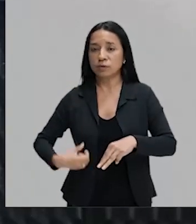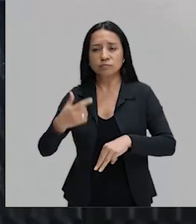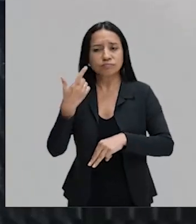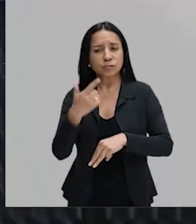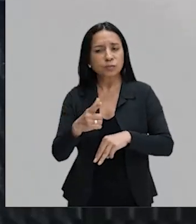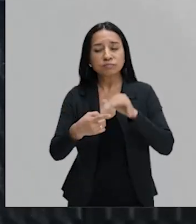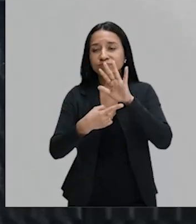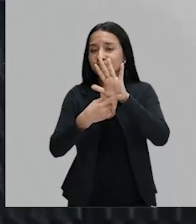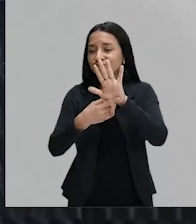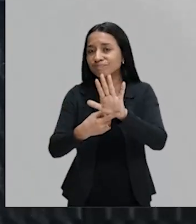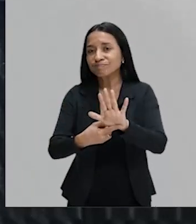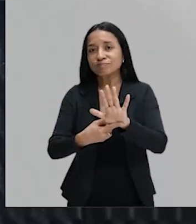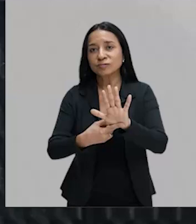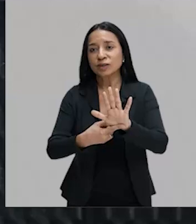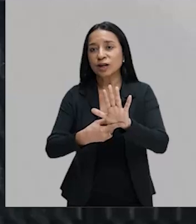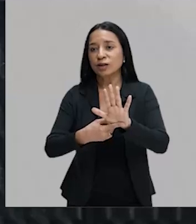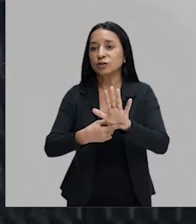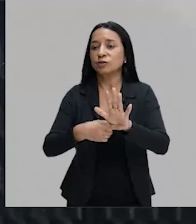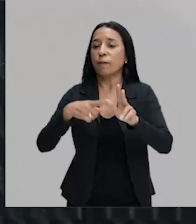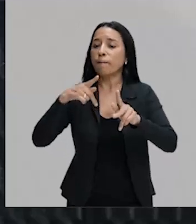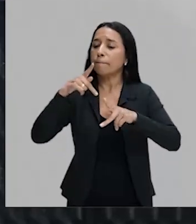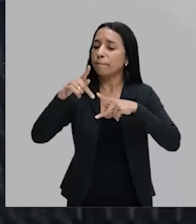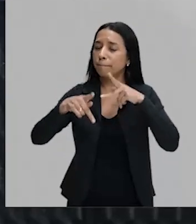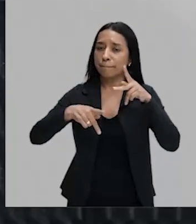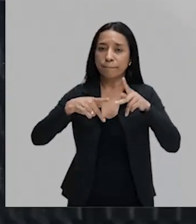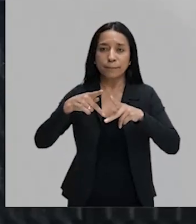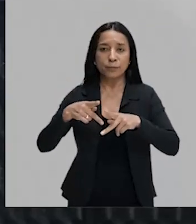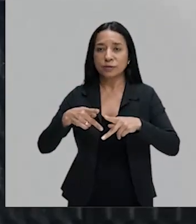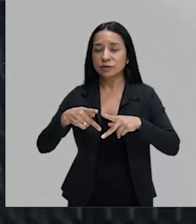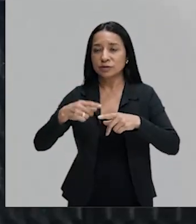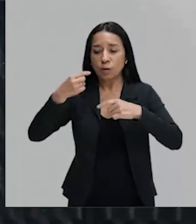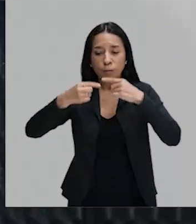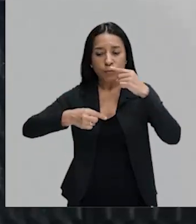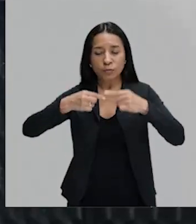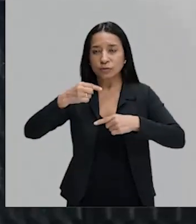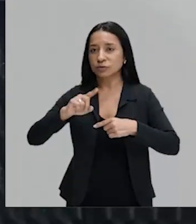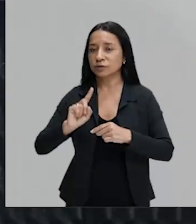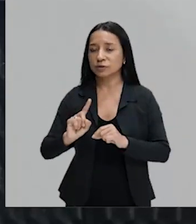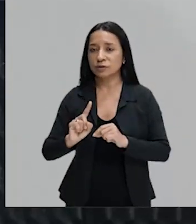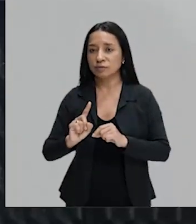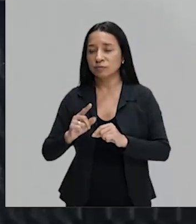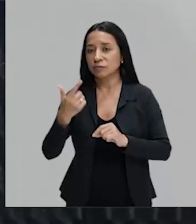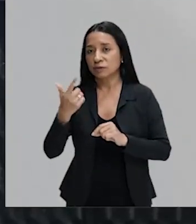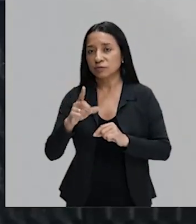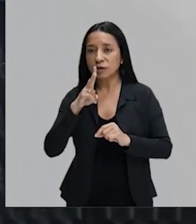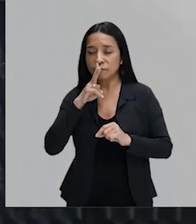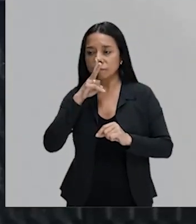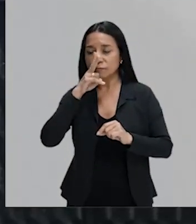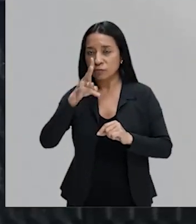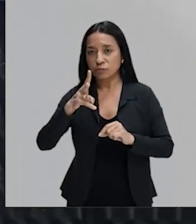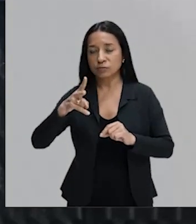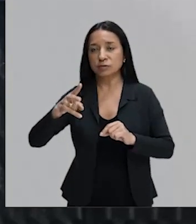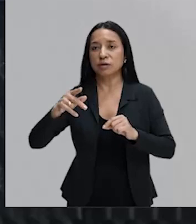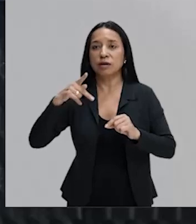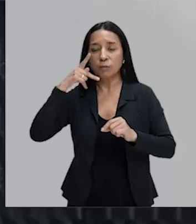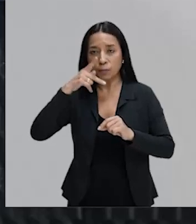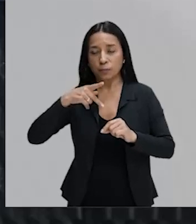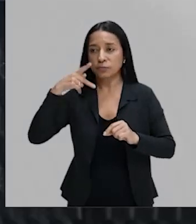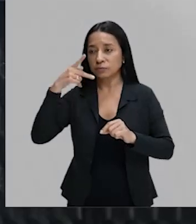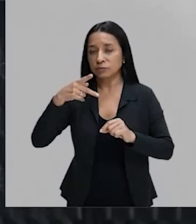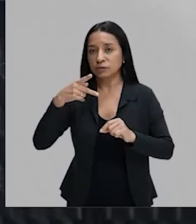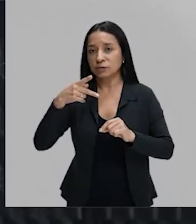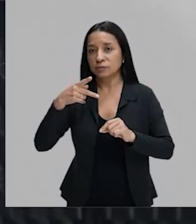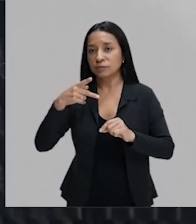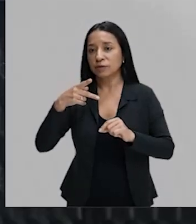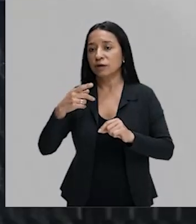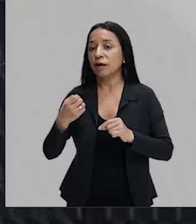política. Eles não têm força política. Daí a necessidade de